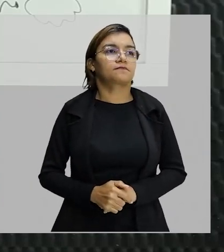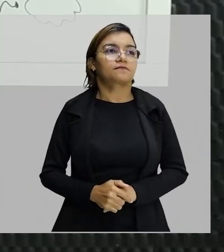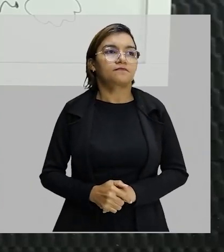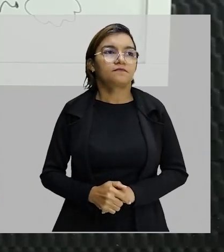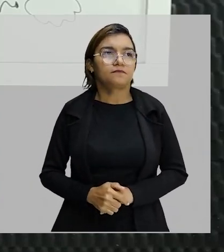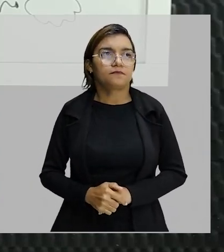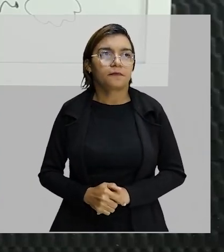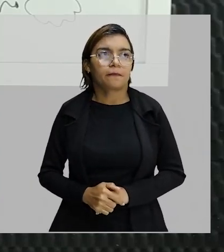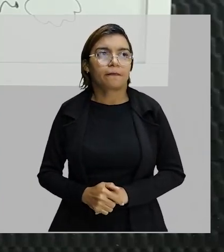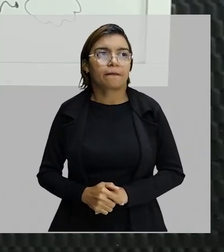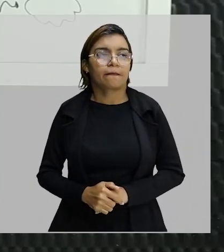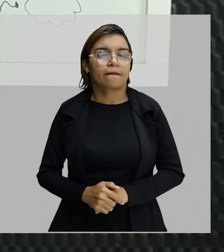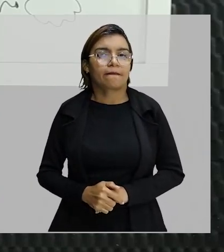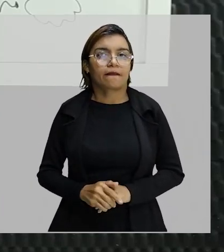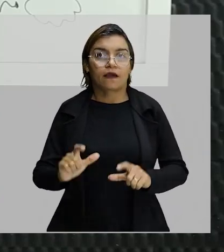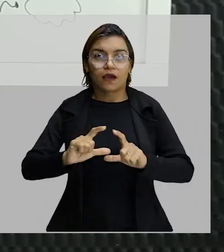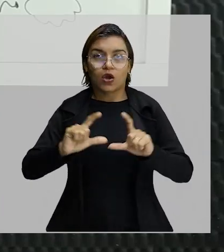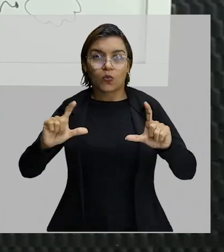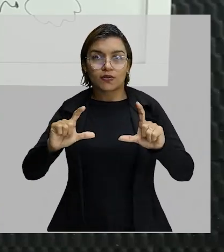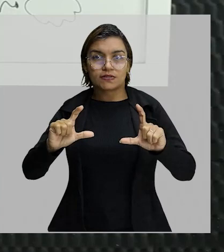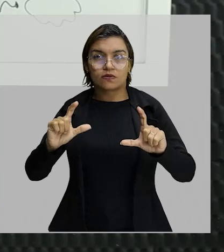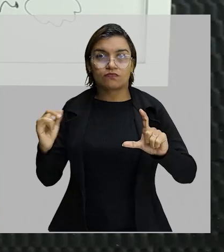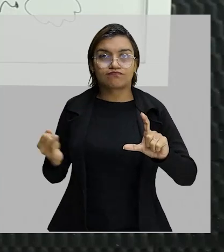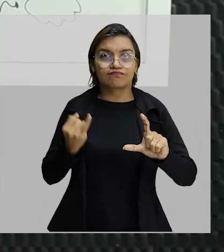a equação fundamental. Pronto.